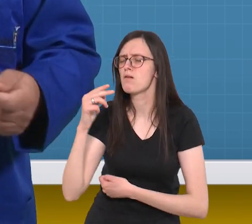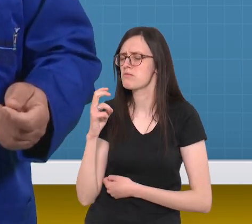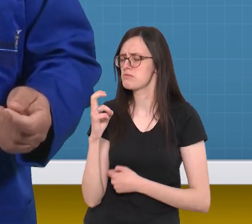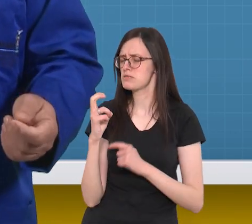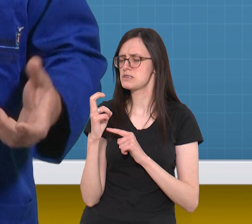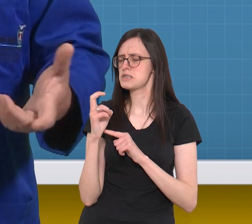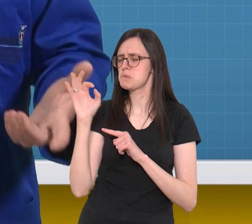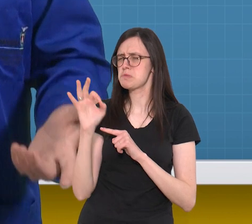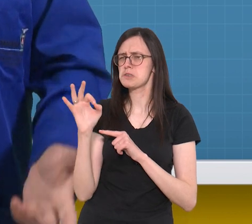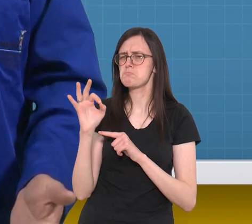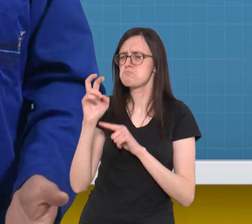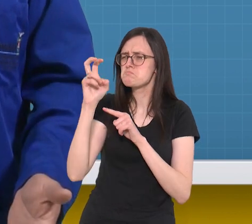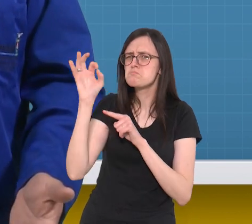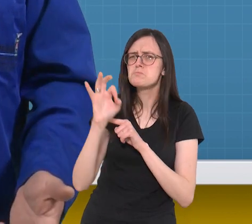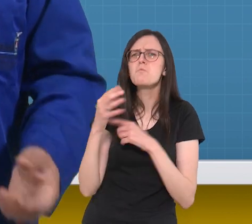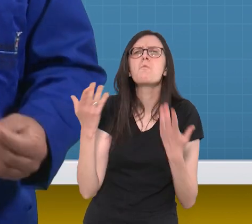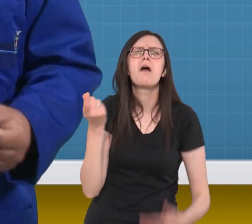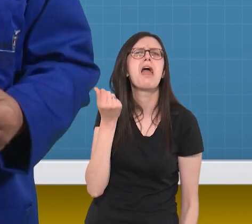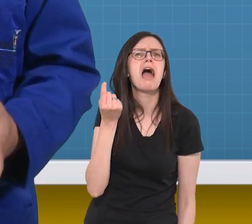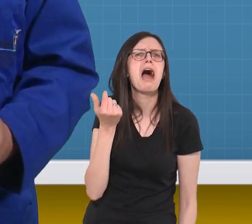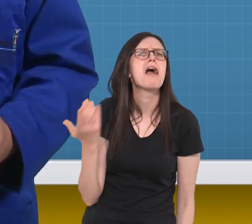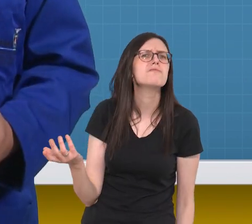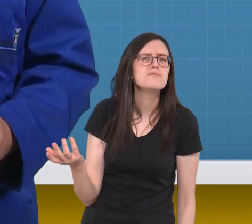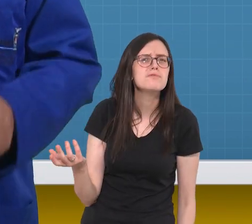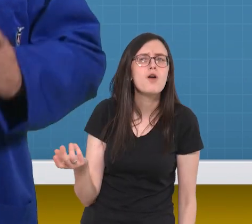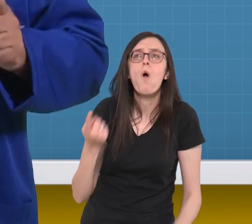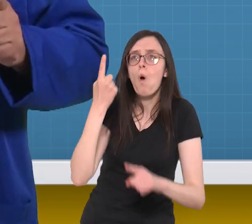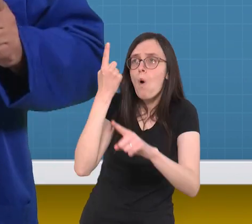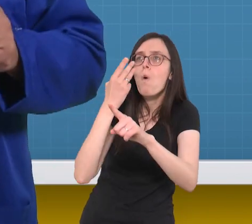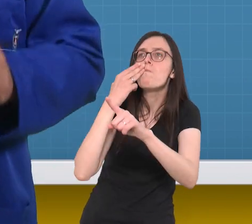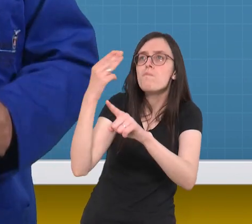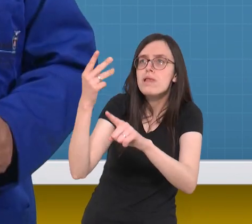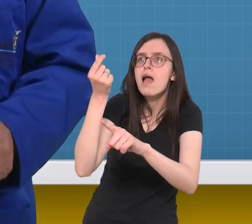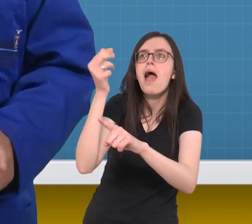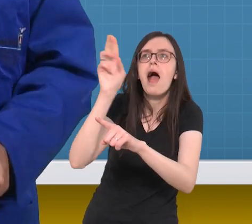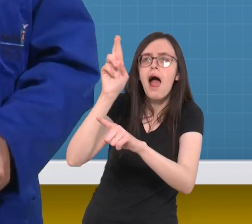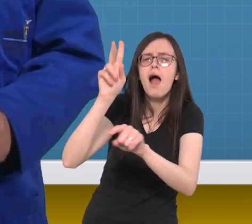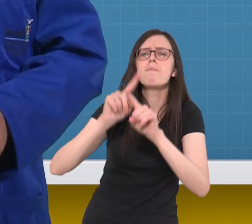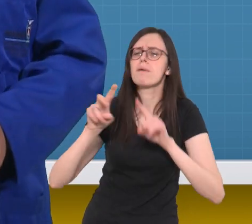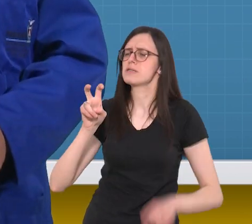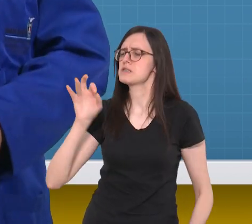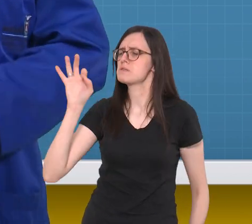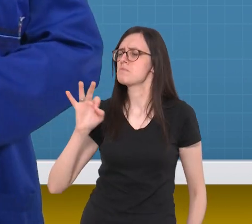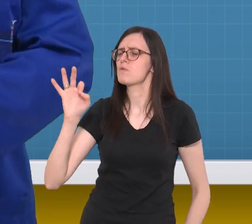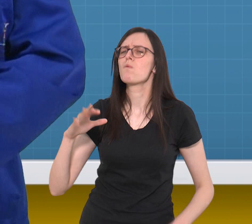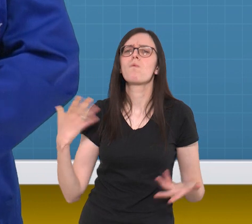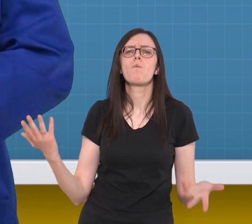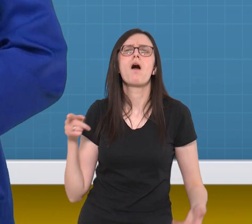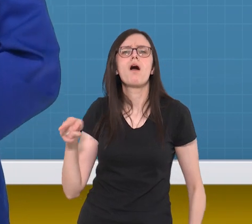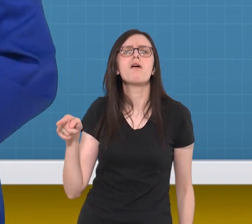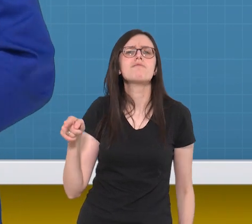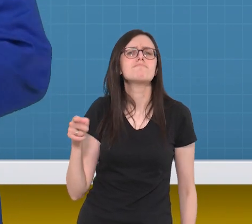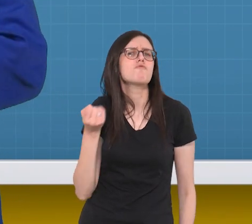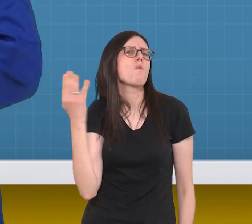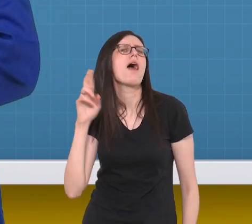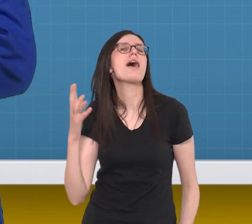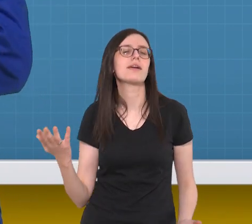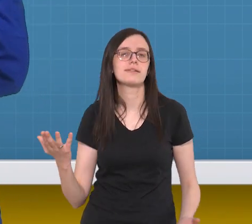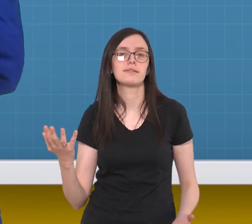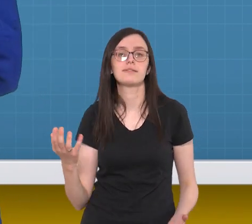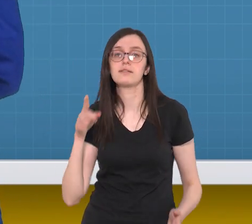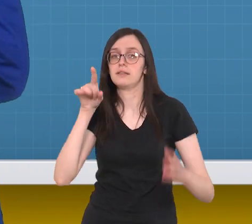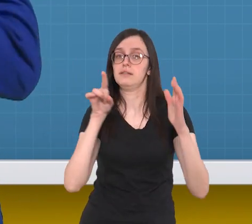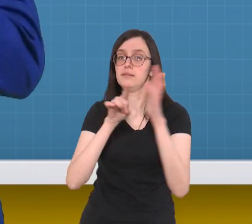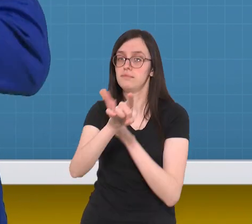essa remuneração em moeda corrente, em reais? Quanto é 5% de